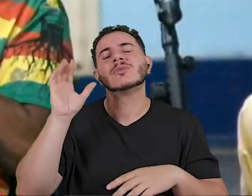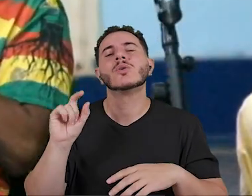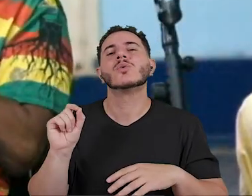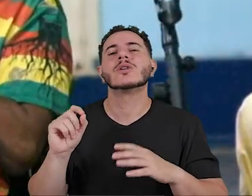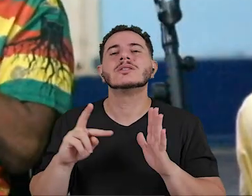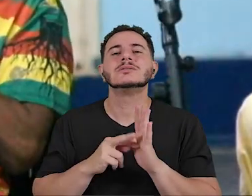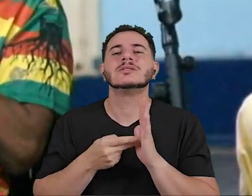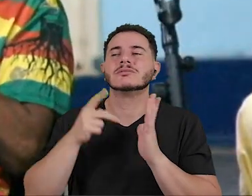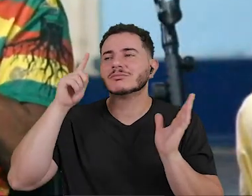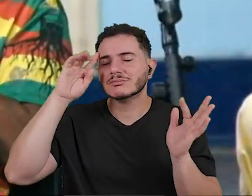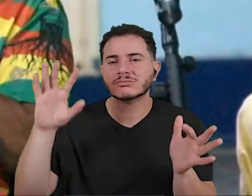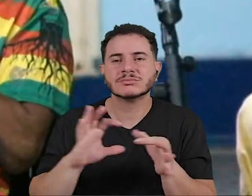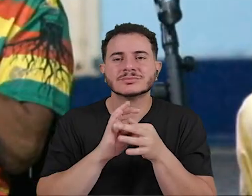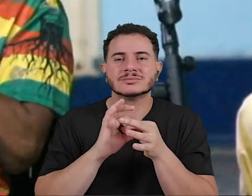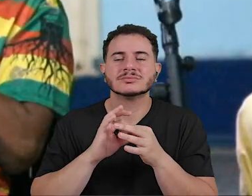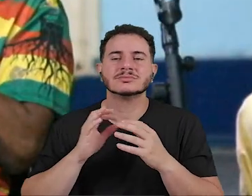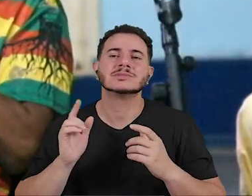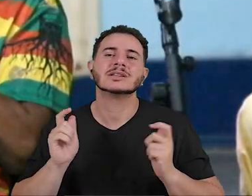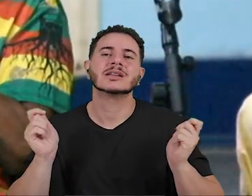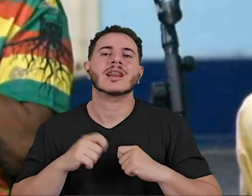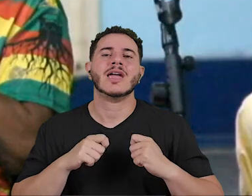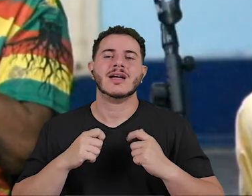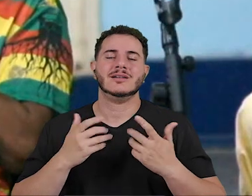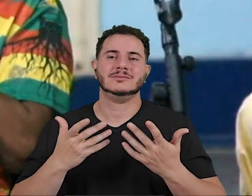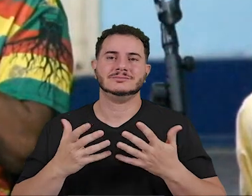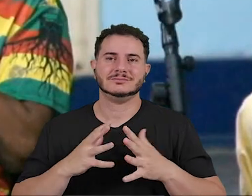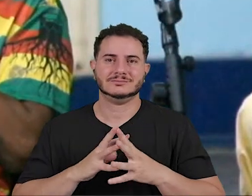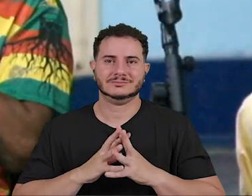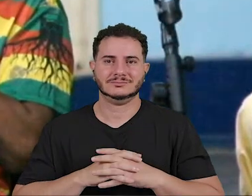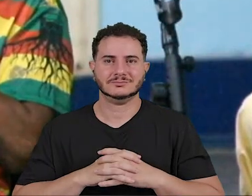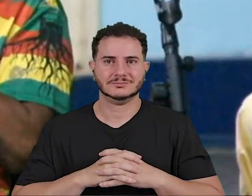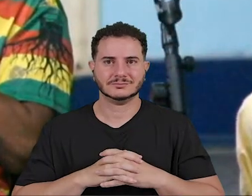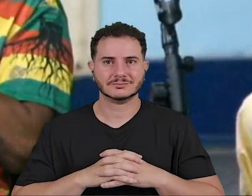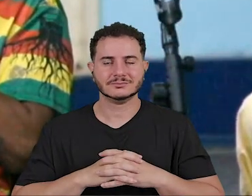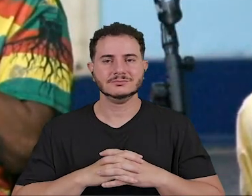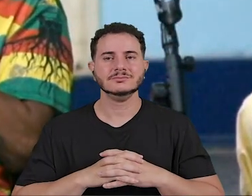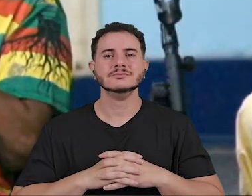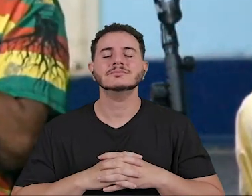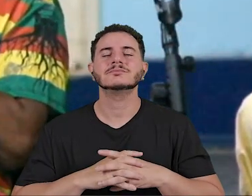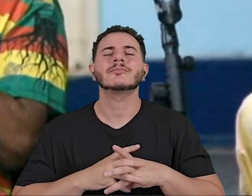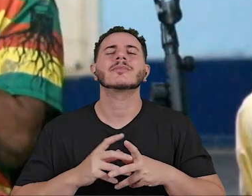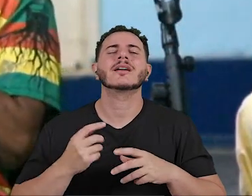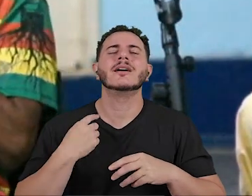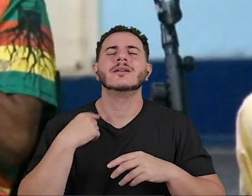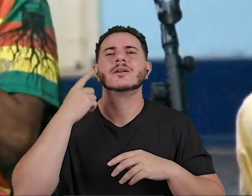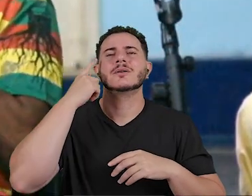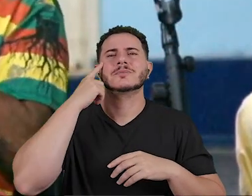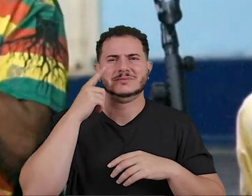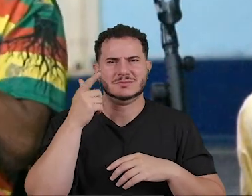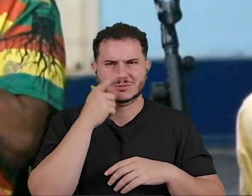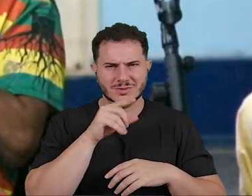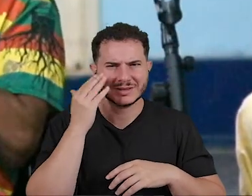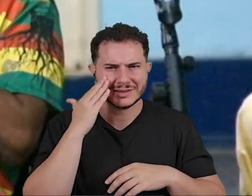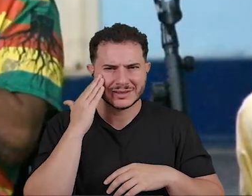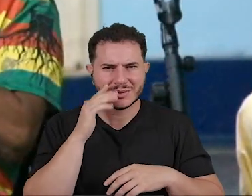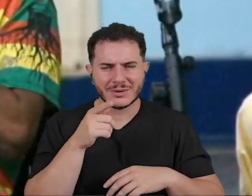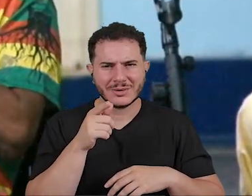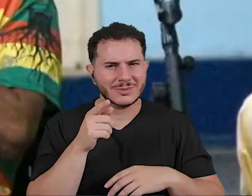Outro não entendeu isso. Entendeu isso? Sim, sim. Entendeu? Não entendeu não. Não